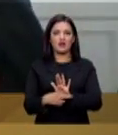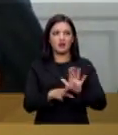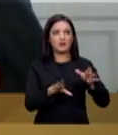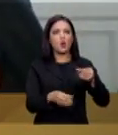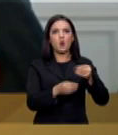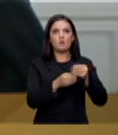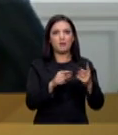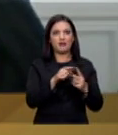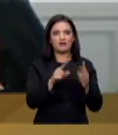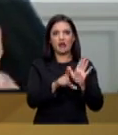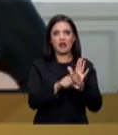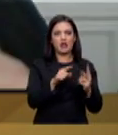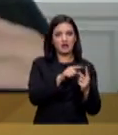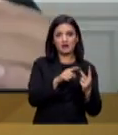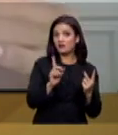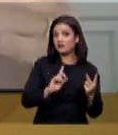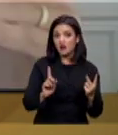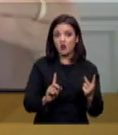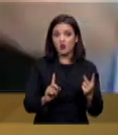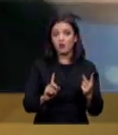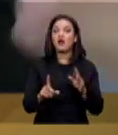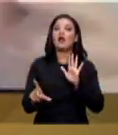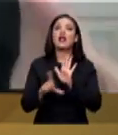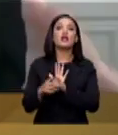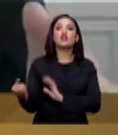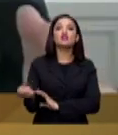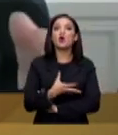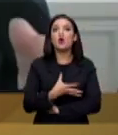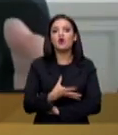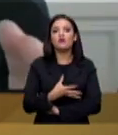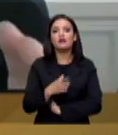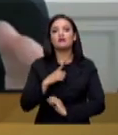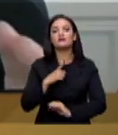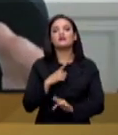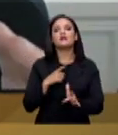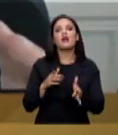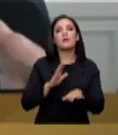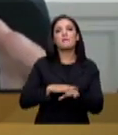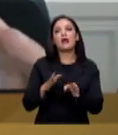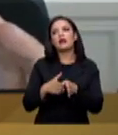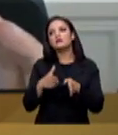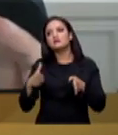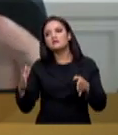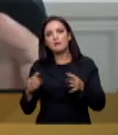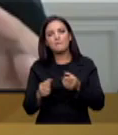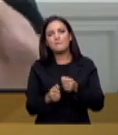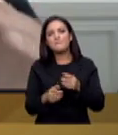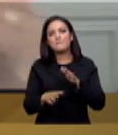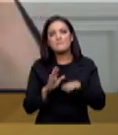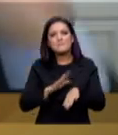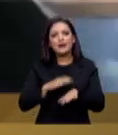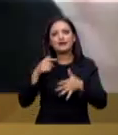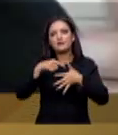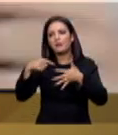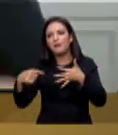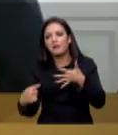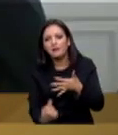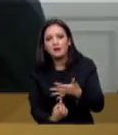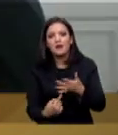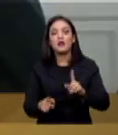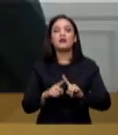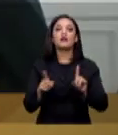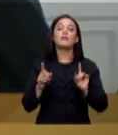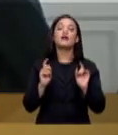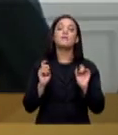mais extensa, como ela prevê uma nova possibilidade de contratação. E pelo mesmo